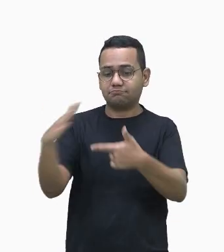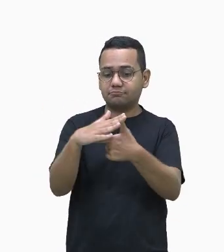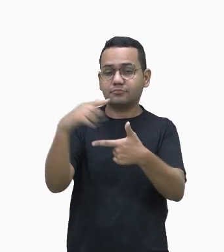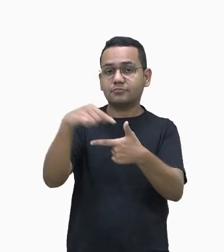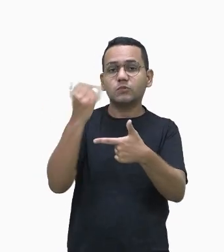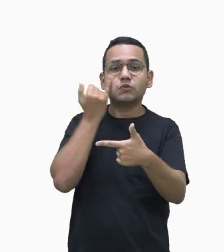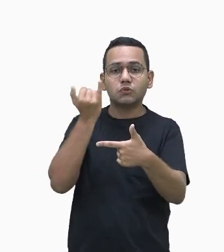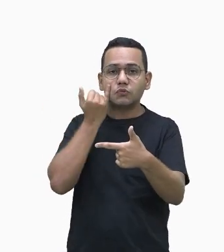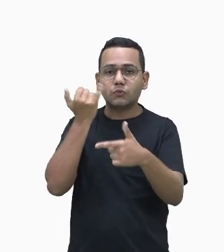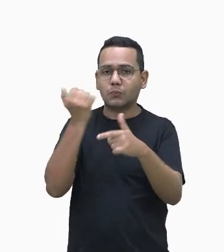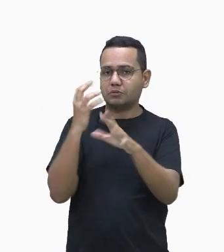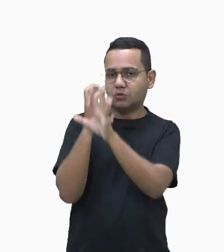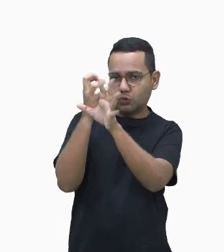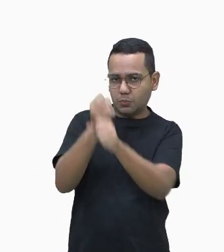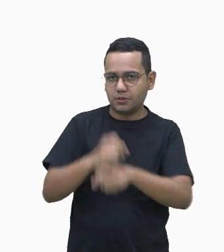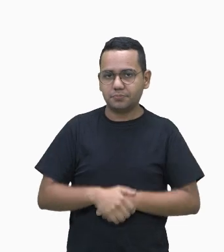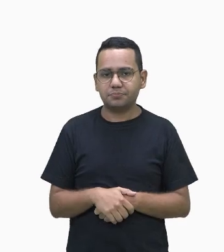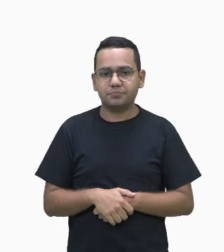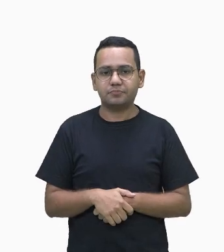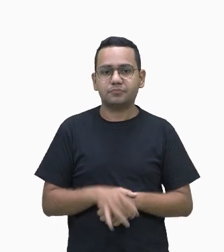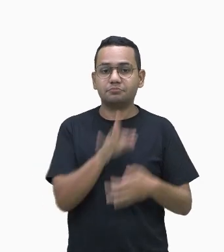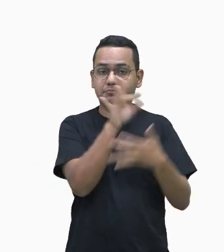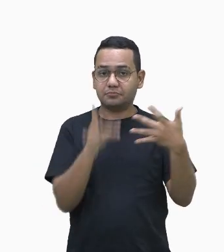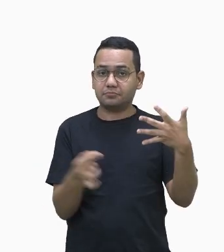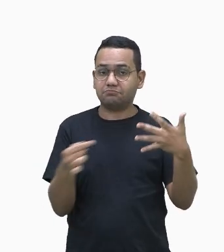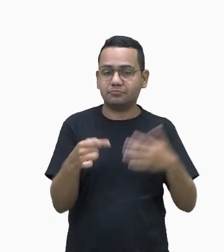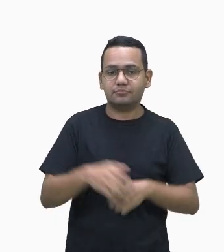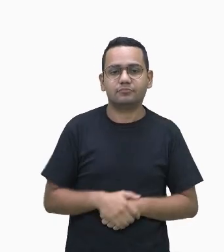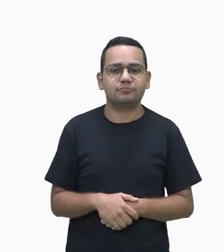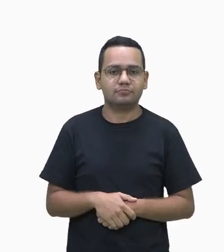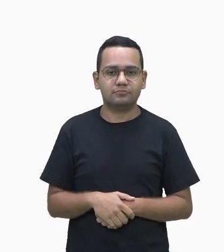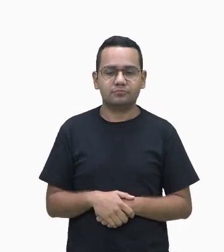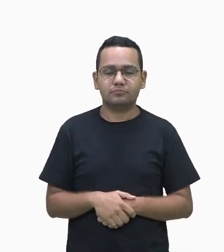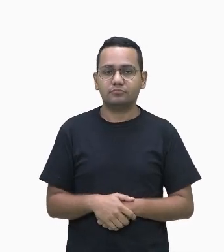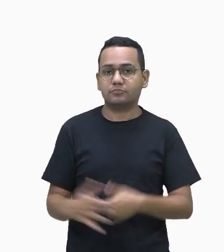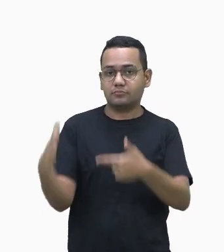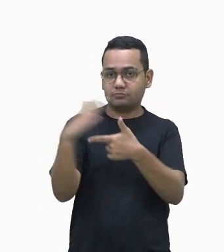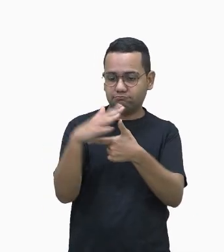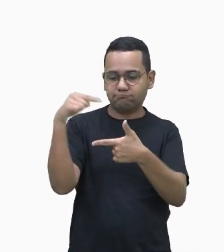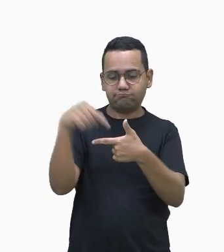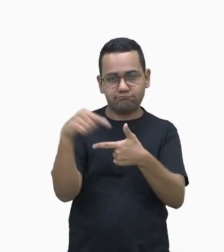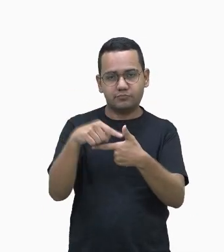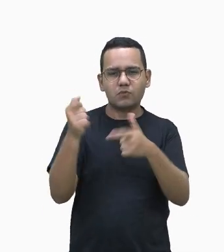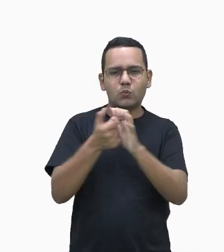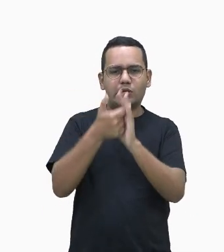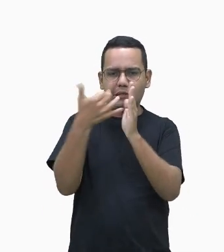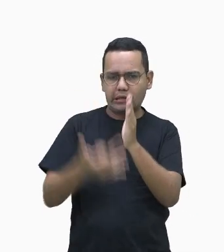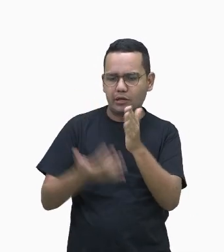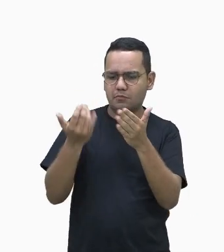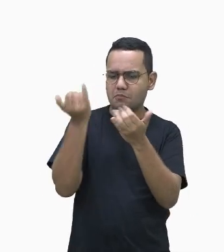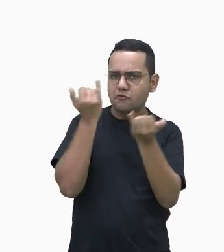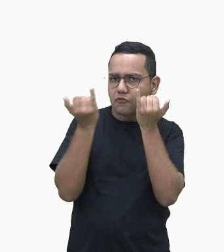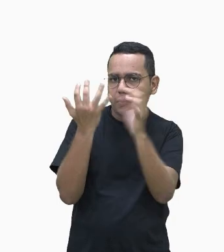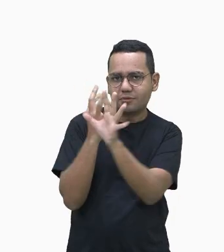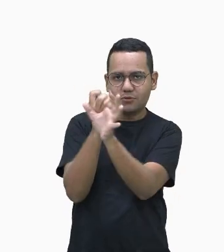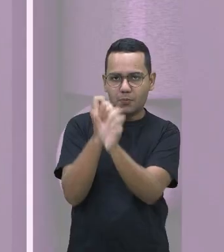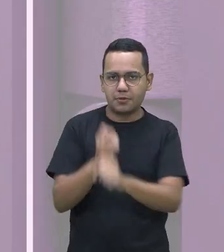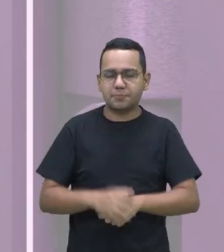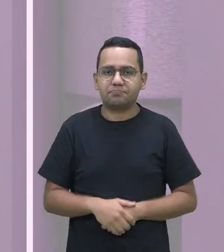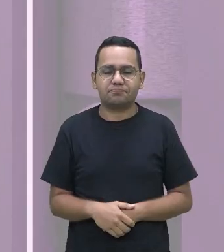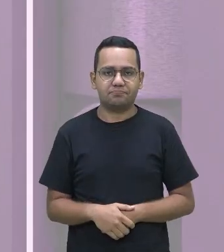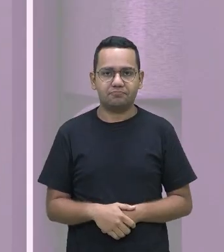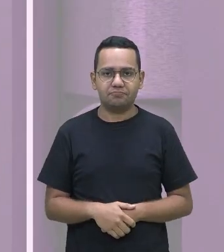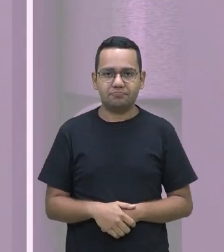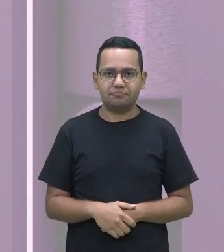relações métricas no triângulo retângulo, com detalhamento em elementos do triângulo retângulo e algumas